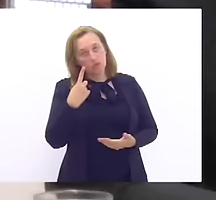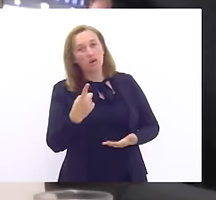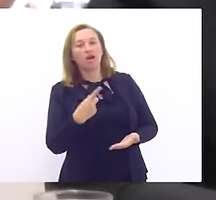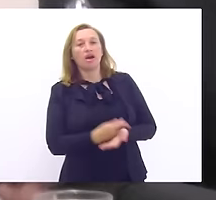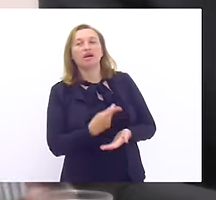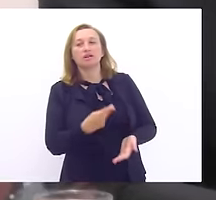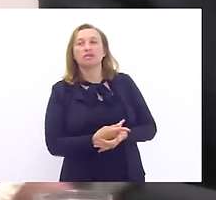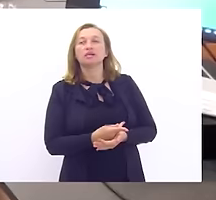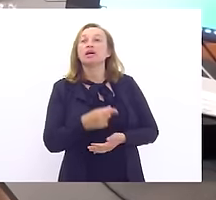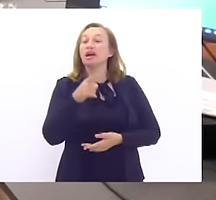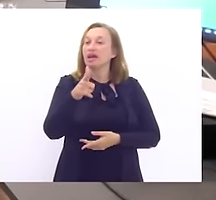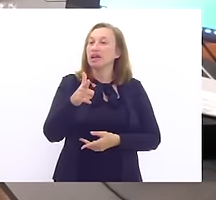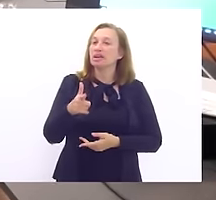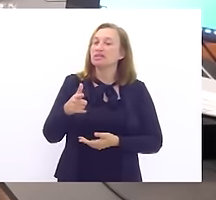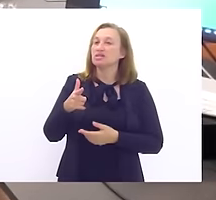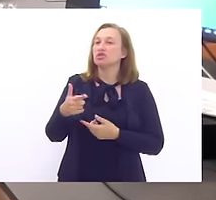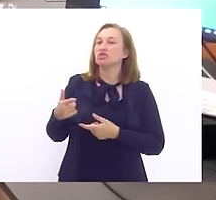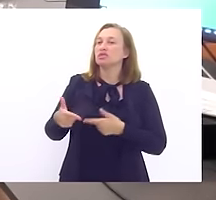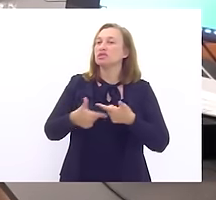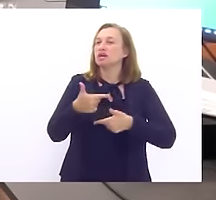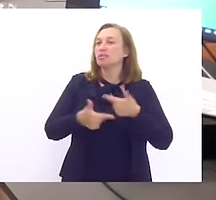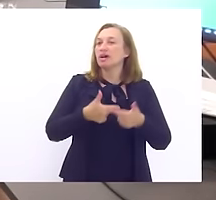essas operações